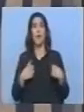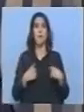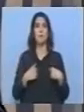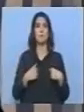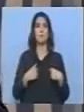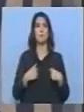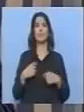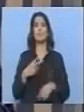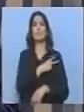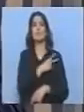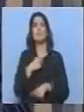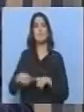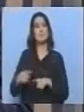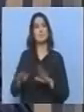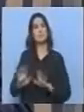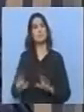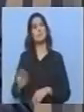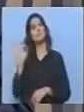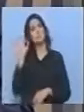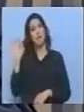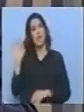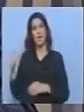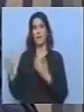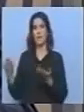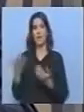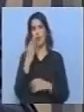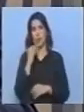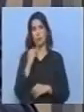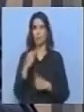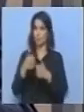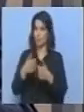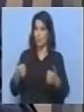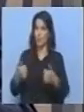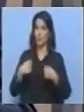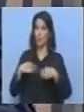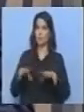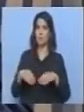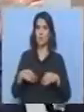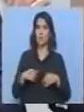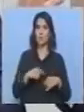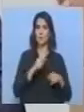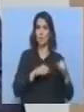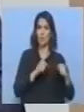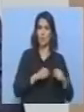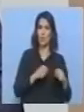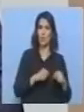que não deve haver propina, deve ser zero, tudo bem. Eu aceito perfeitamente isso. Mas acho eu também estou de acordo com isso. Sim, mas eu não estava a dizer que